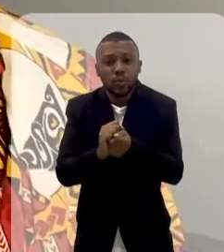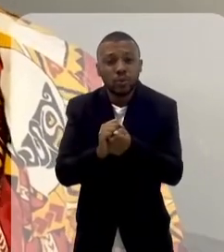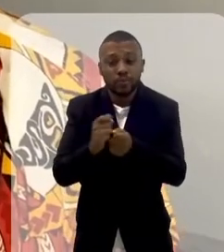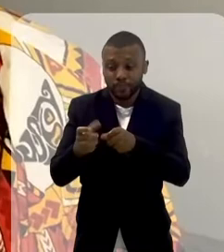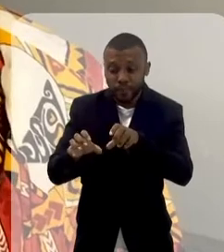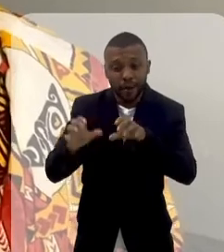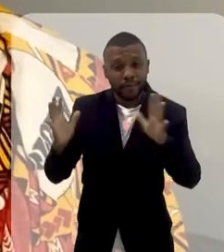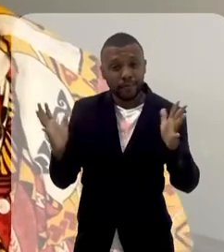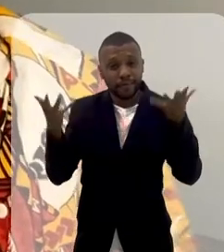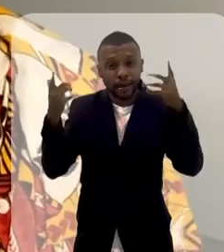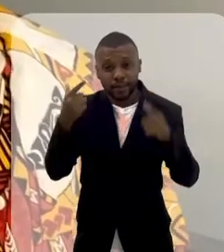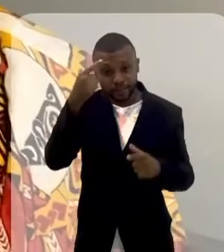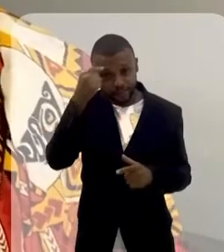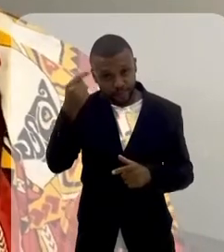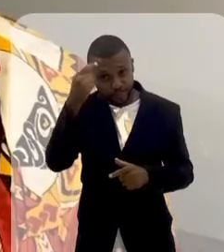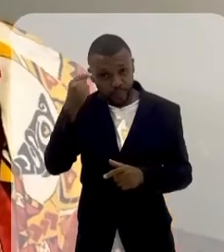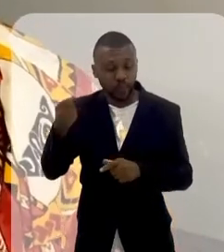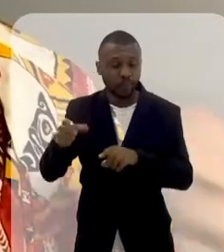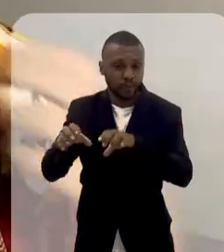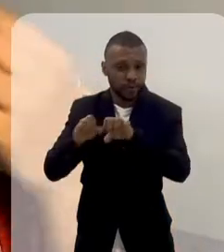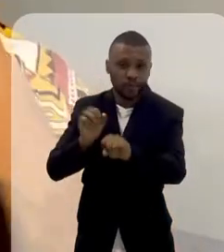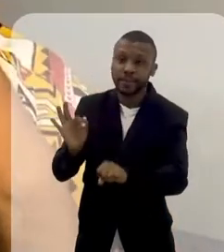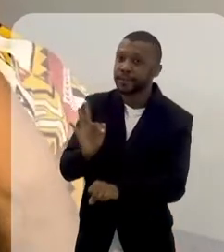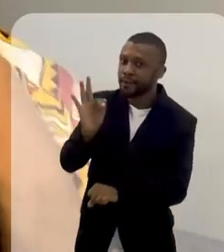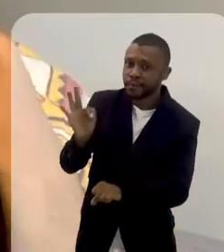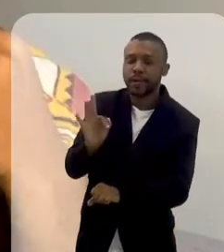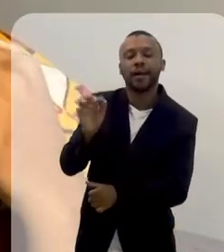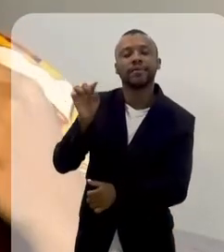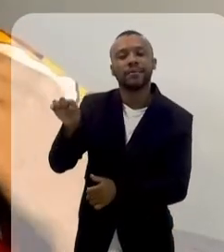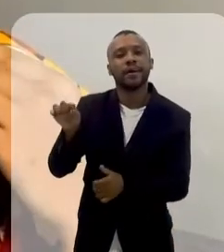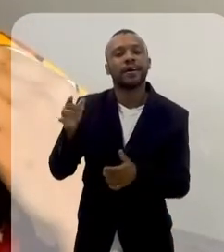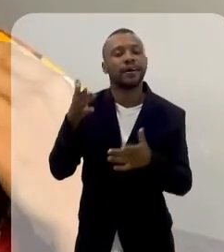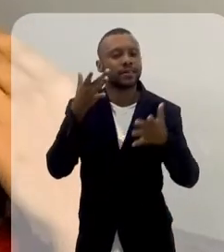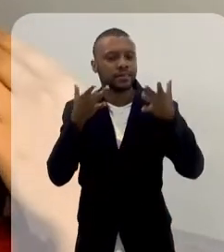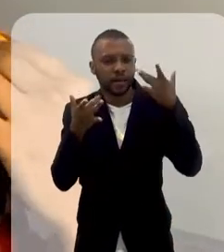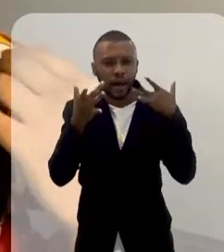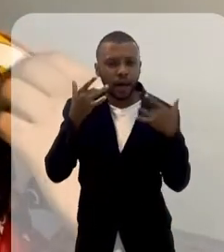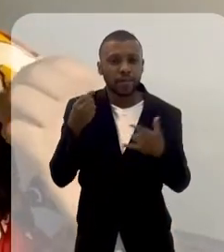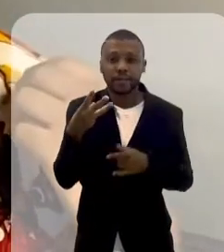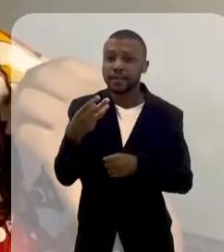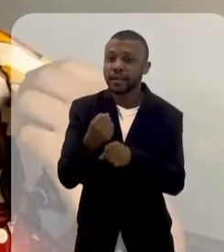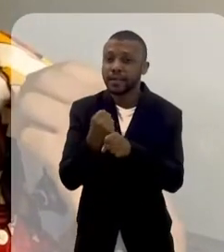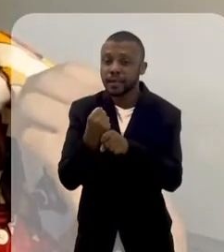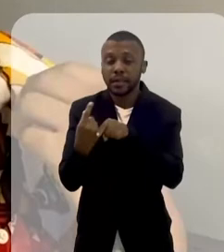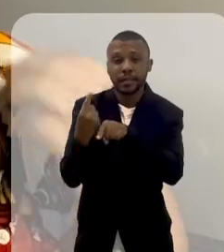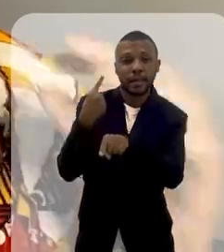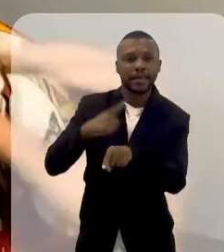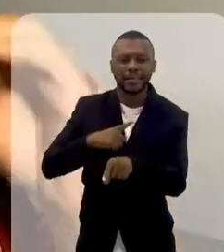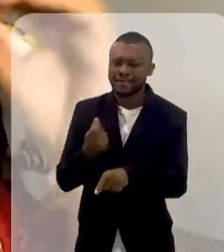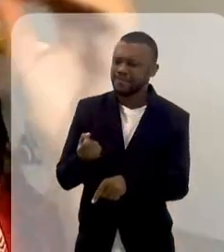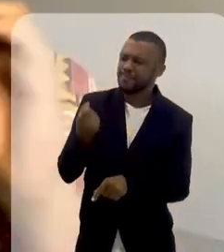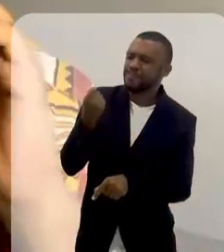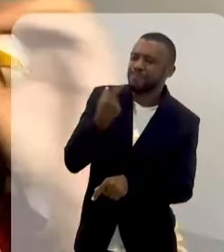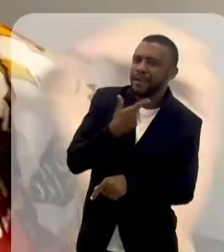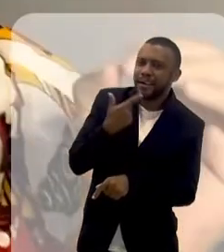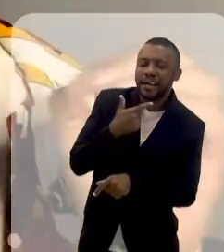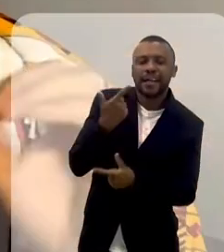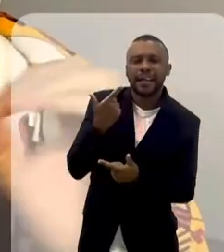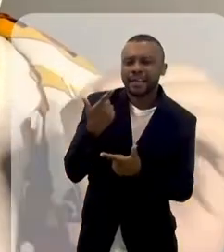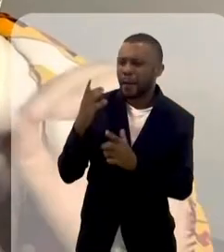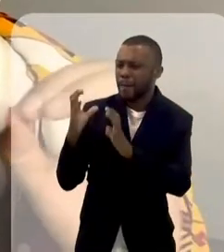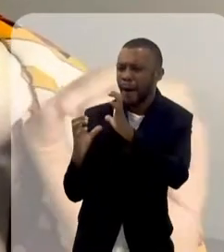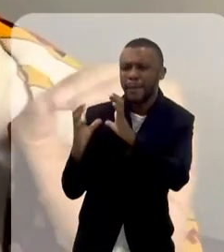né? Na minha formatura da faculdade, agora de artes cênicas, há uns 3 anos atrás, eles têm essas